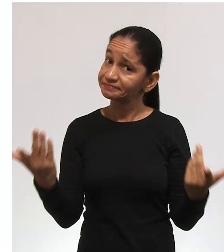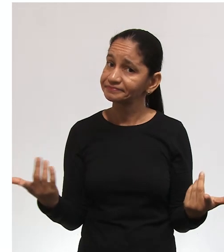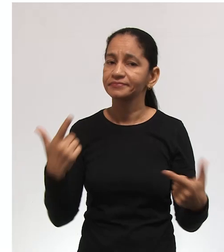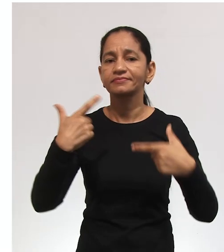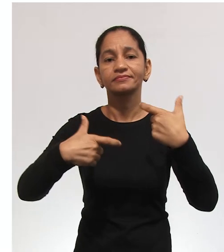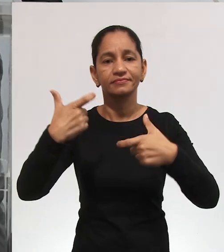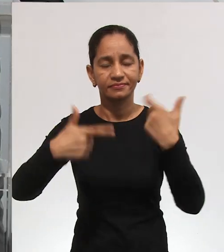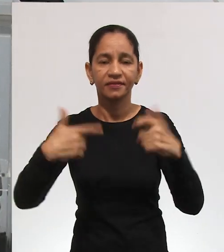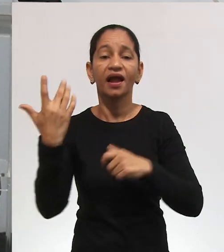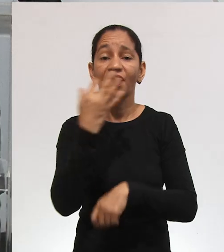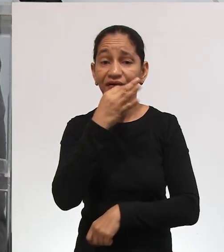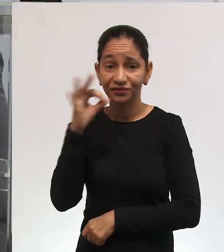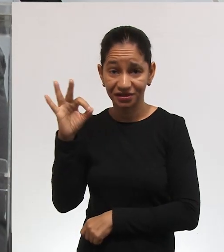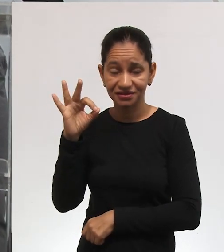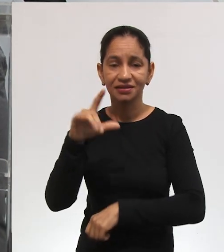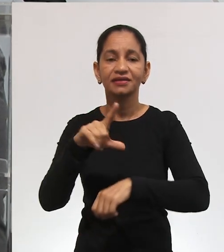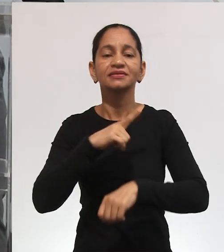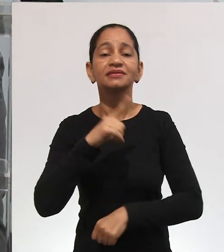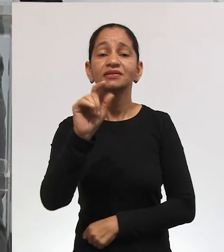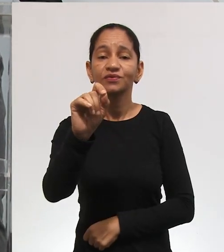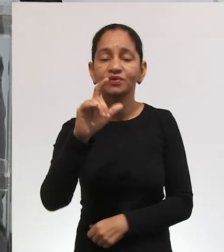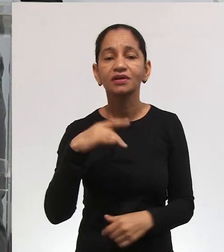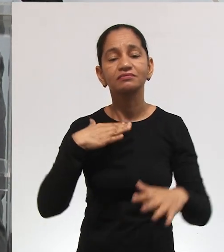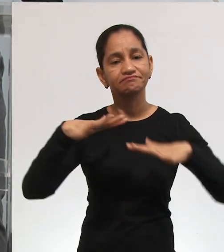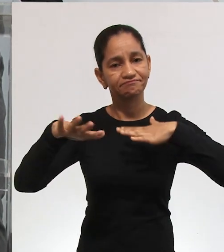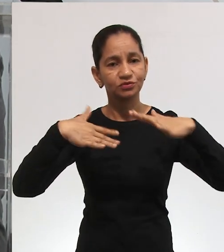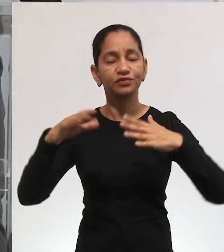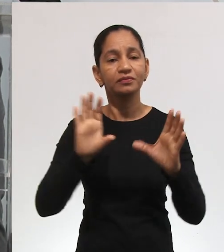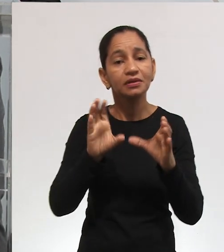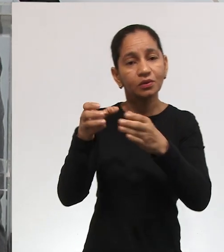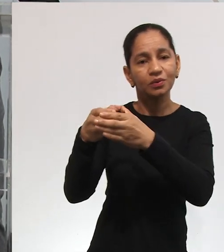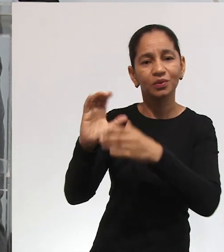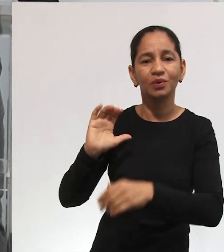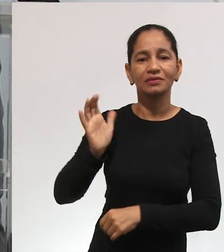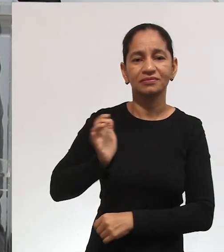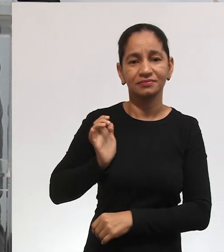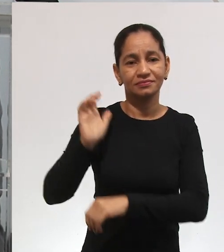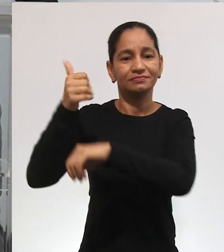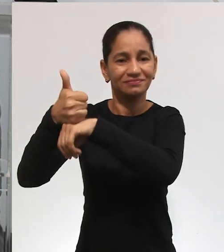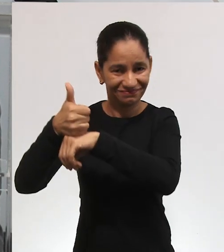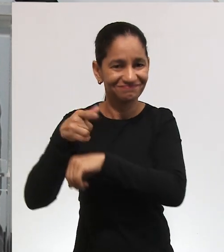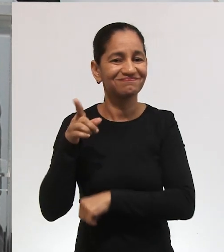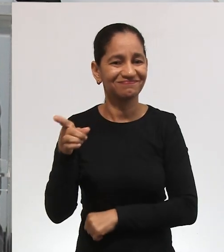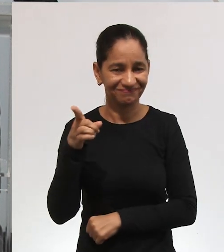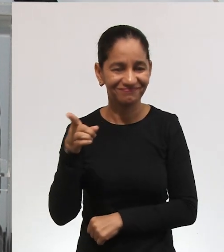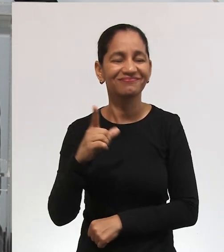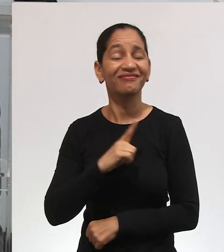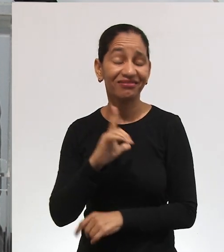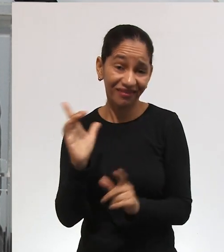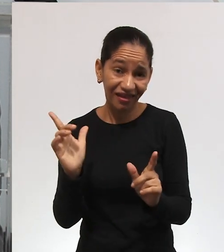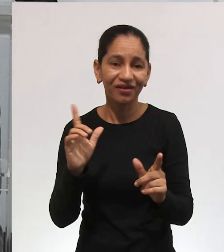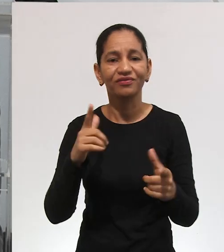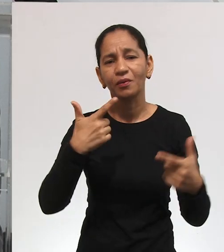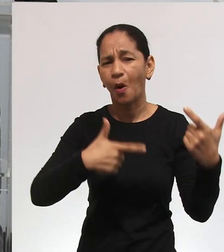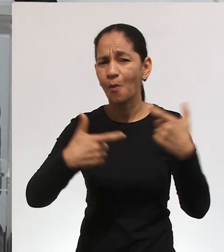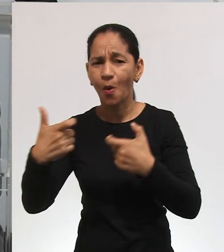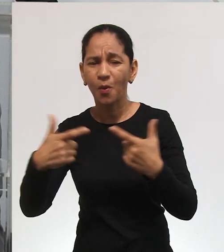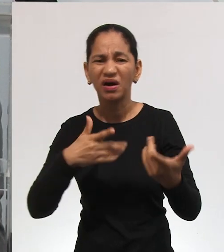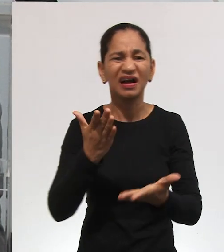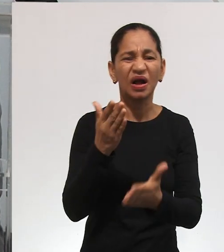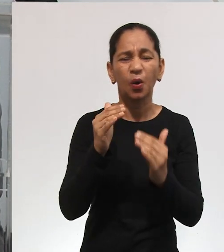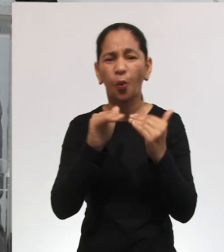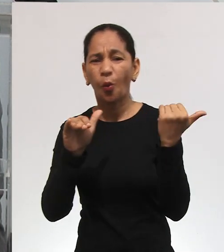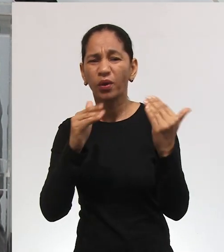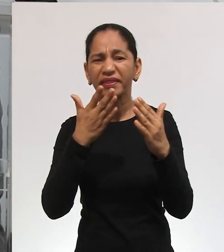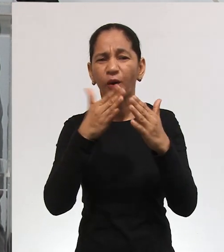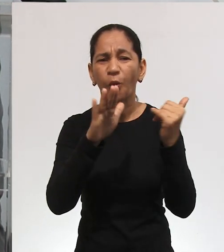Revolução Francesa um movimento burguês, né, pessoal? A gente tem uma revolução burguesa que vai contra o clero,